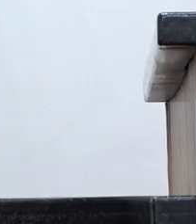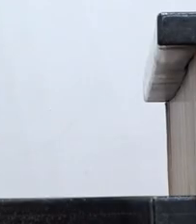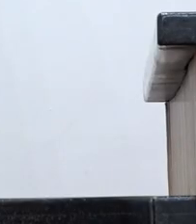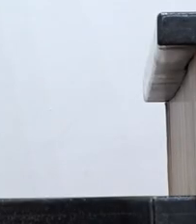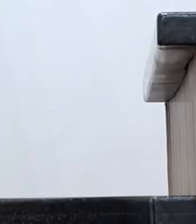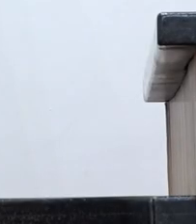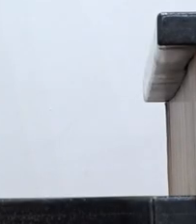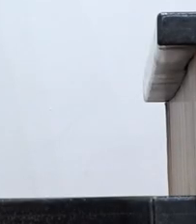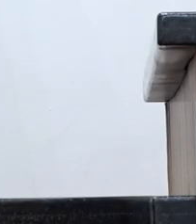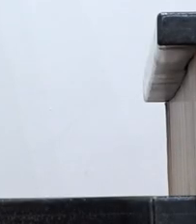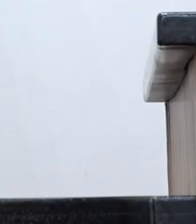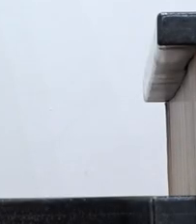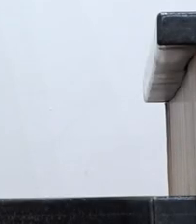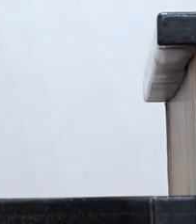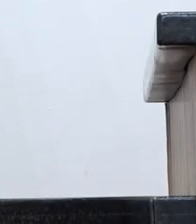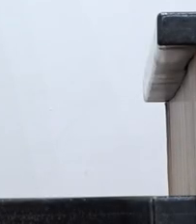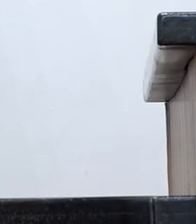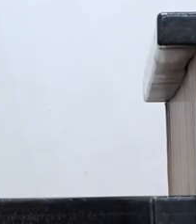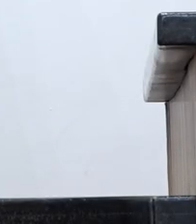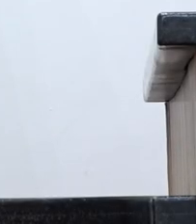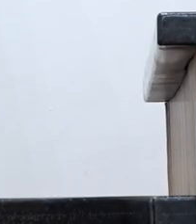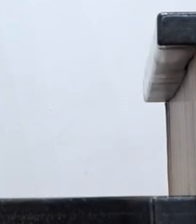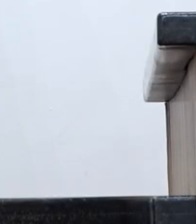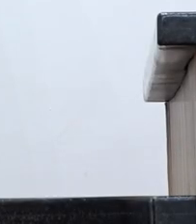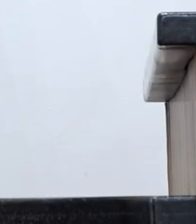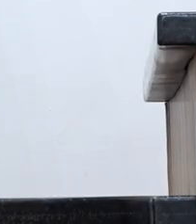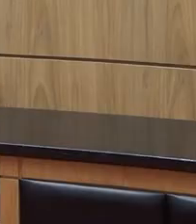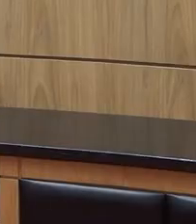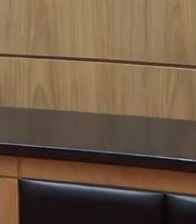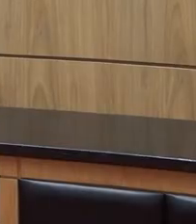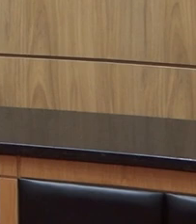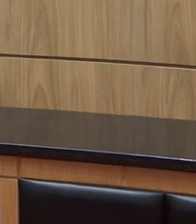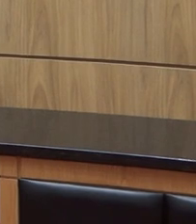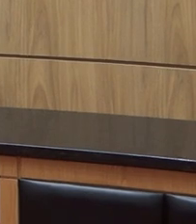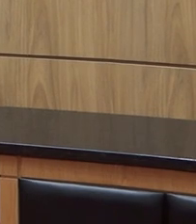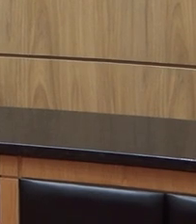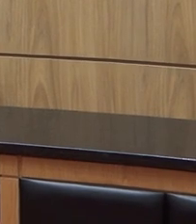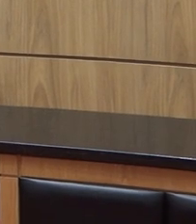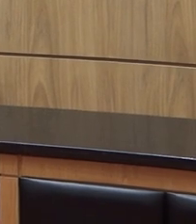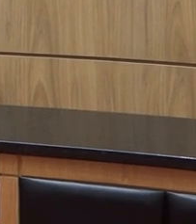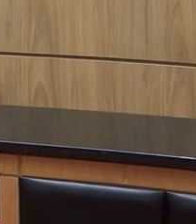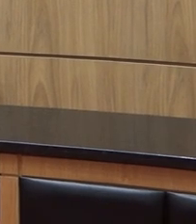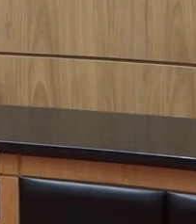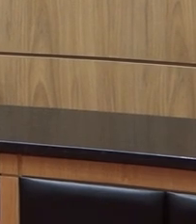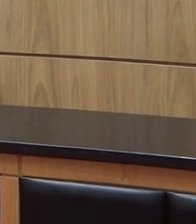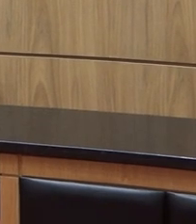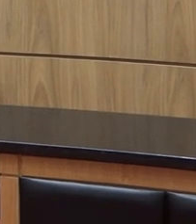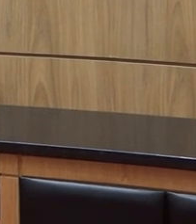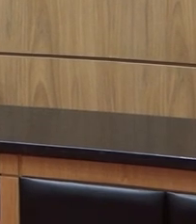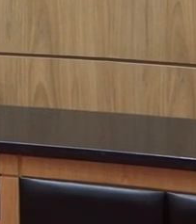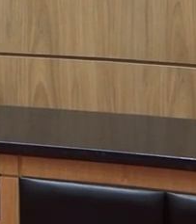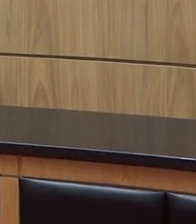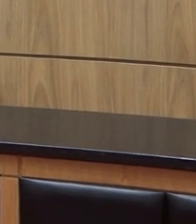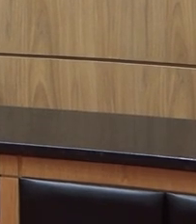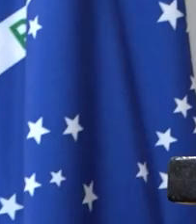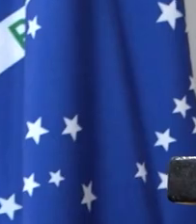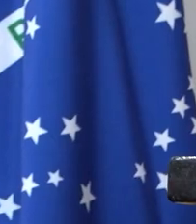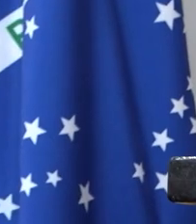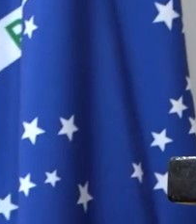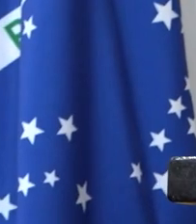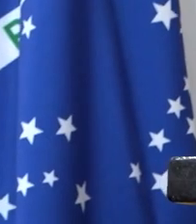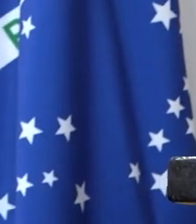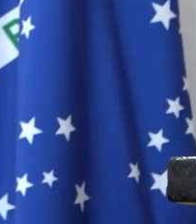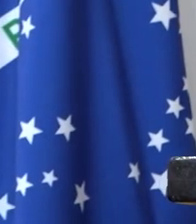o líder do Governo na lesque Deputado Edilson massoco prometeu que até o final do mandato do governador Jorginho Melo